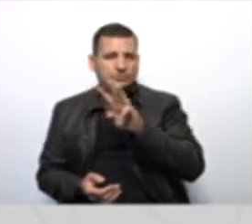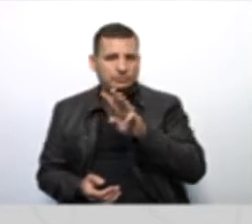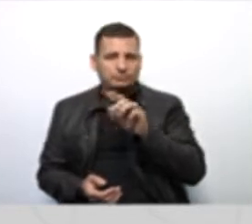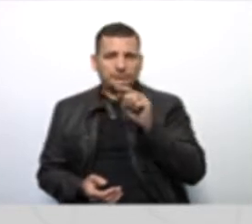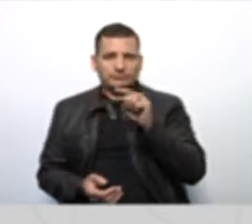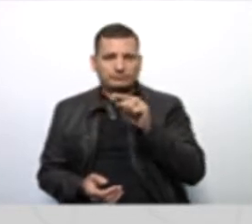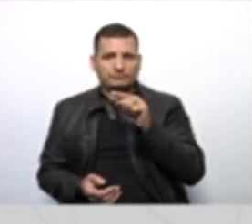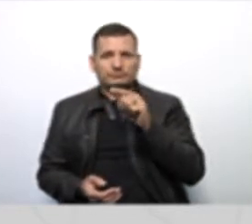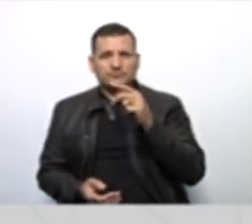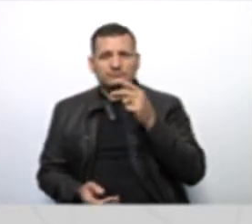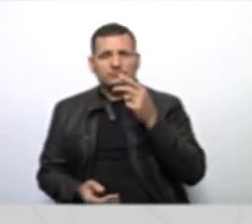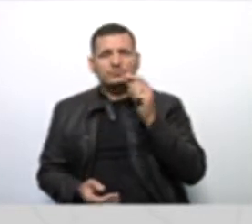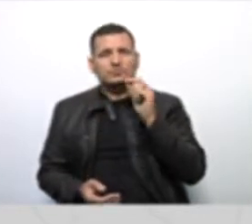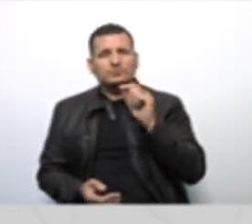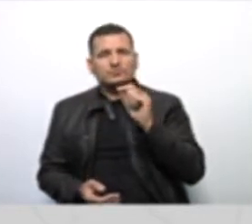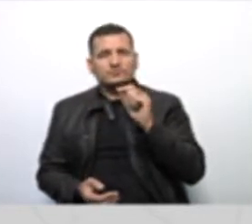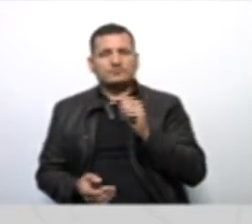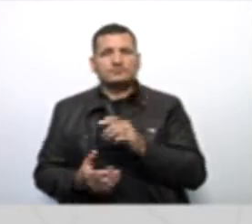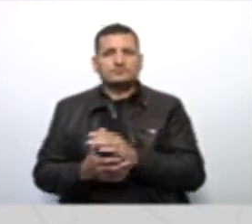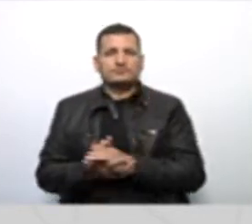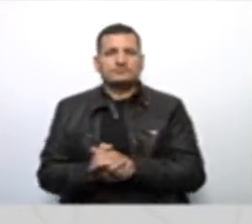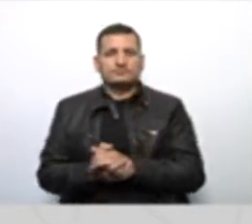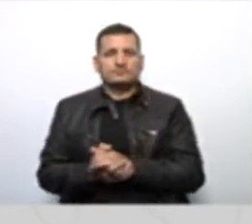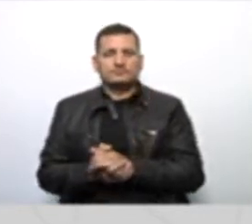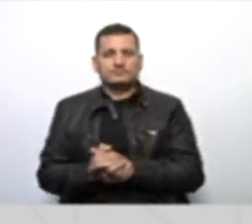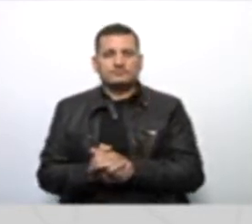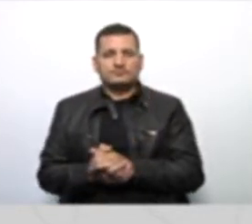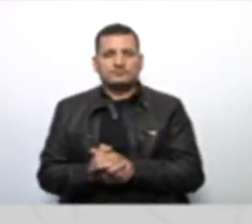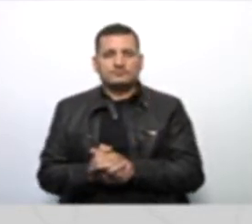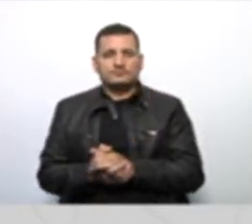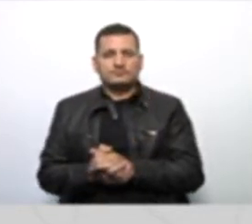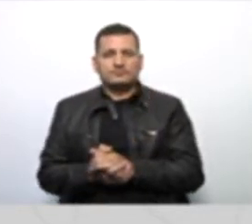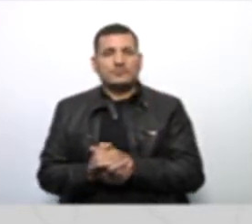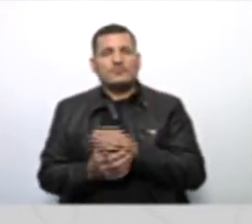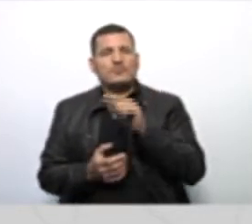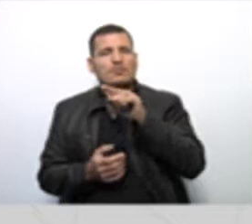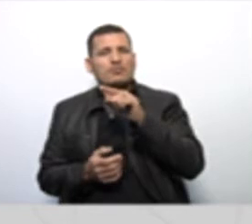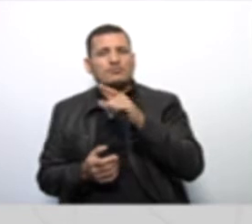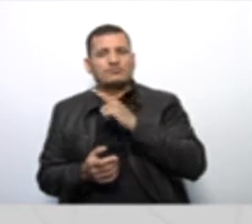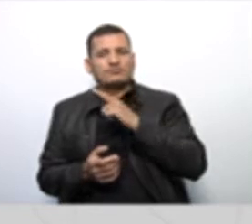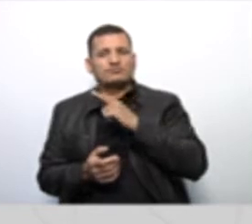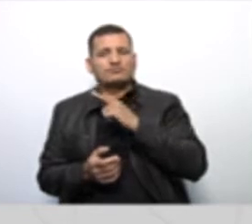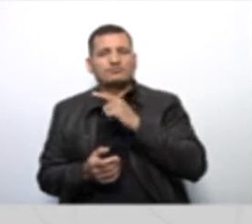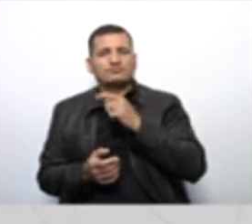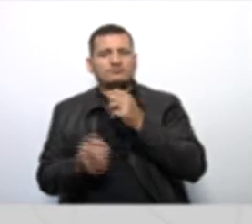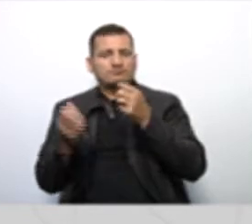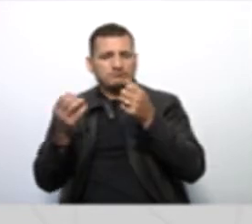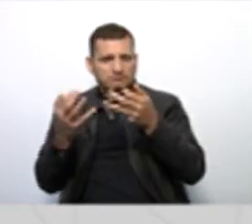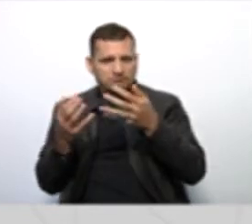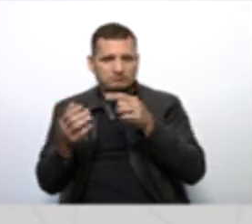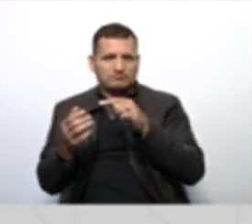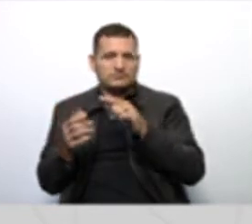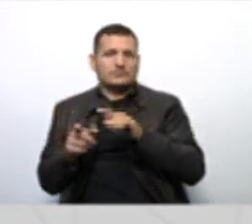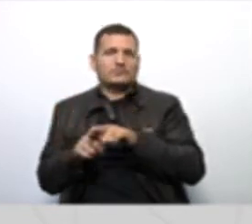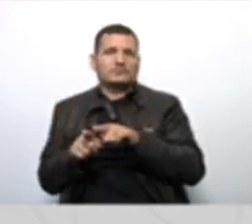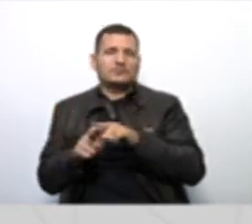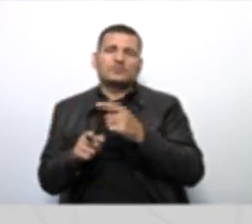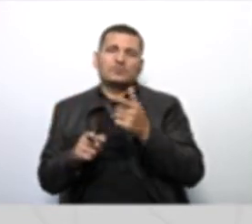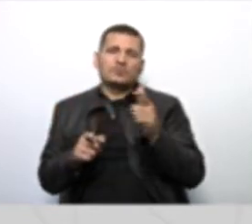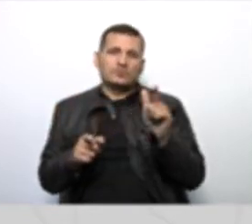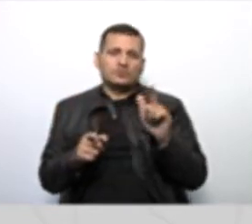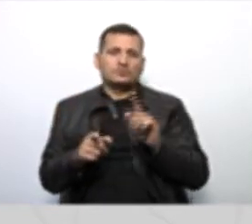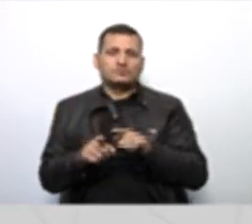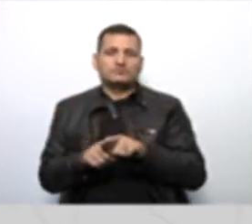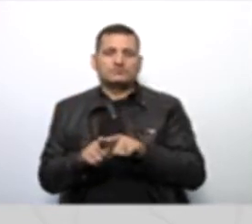vai observar que lá fala sobre isso aqui e outros, que é principalmente em carros,